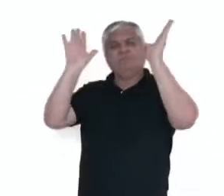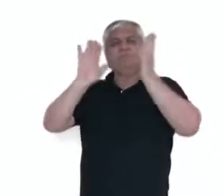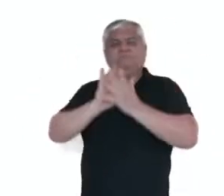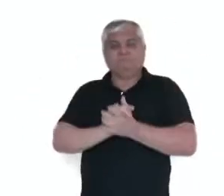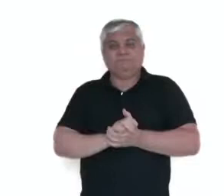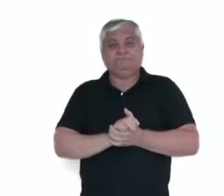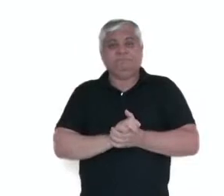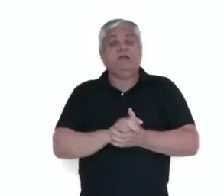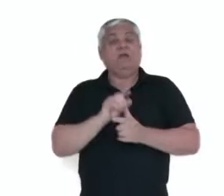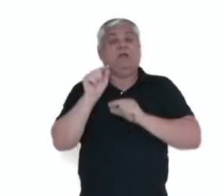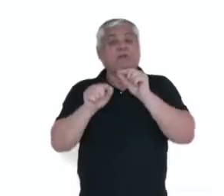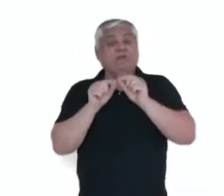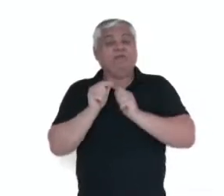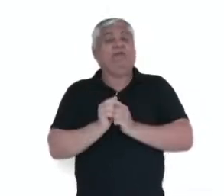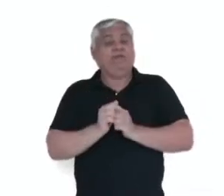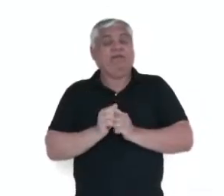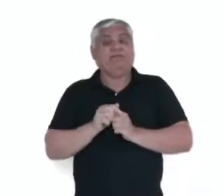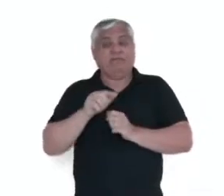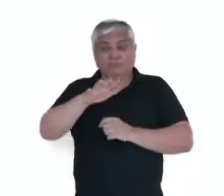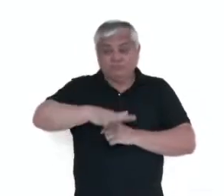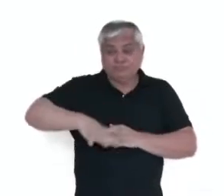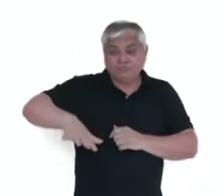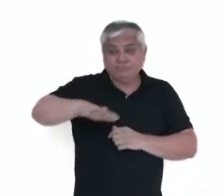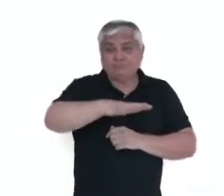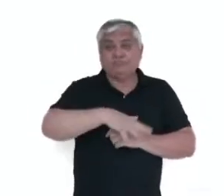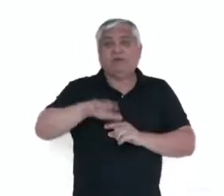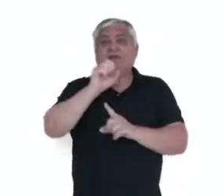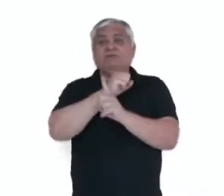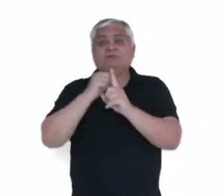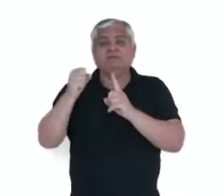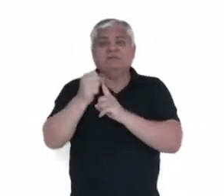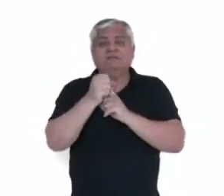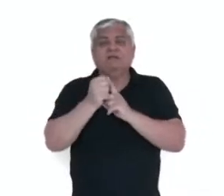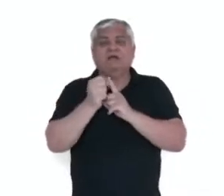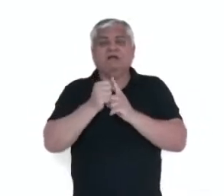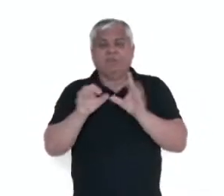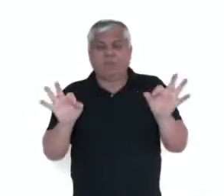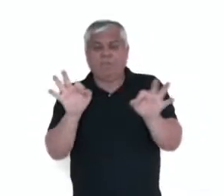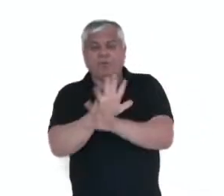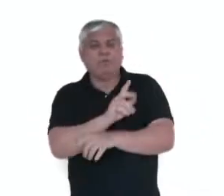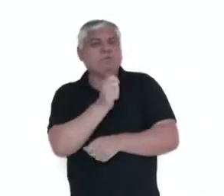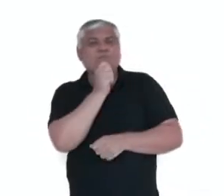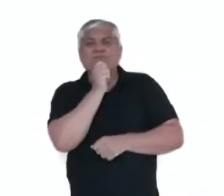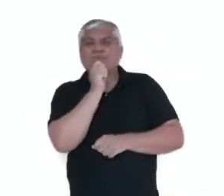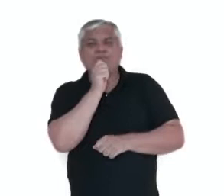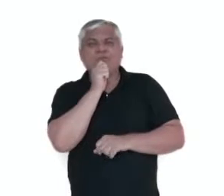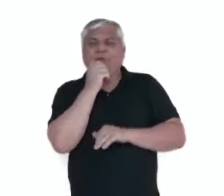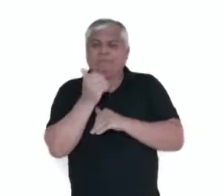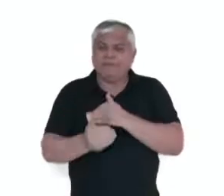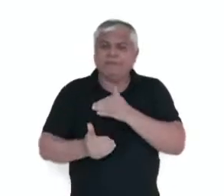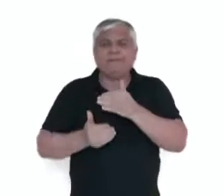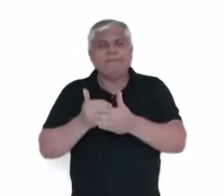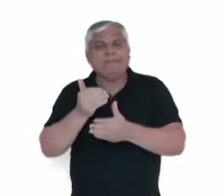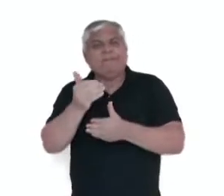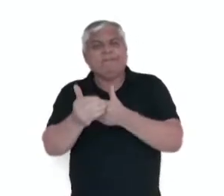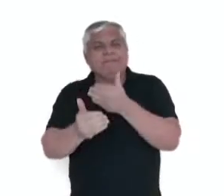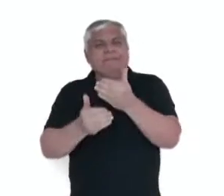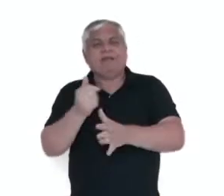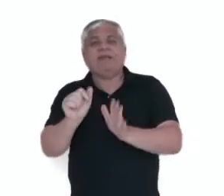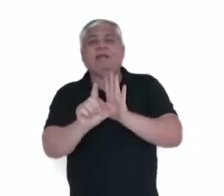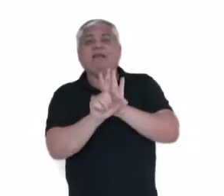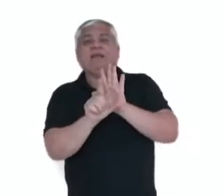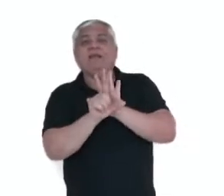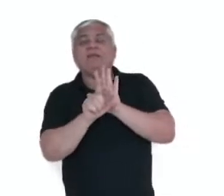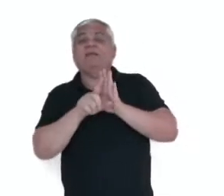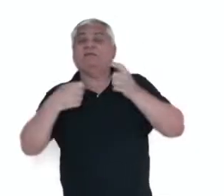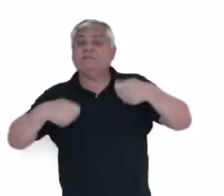o período em que a sociedade ainda não se formou, sem uma lei civil e, portanto, uma civilização para amparar